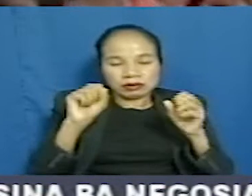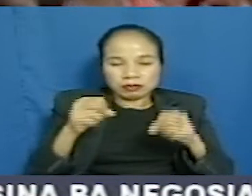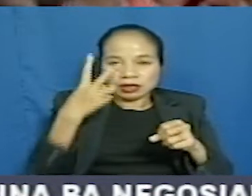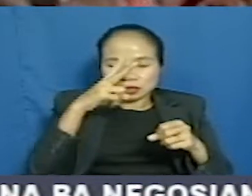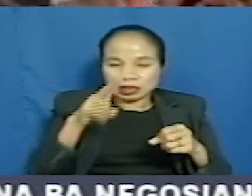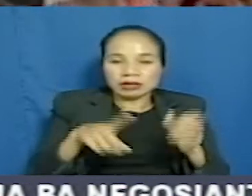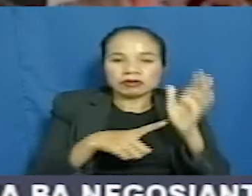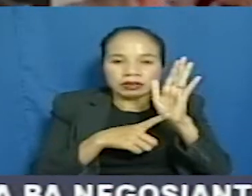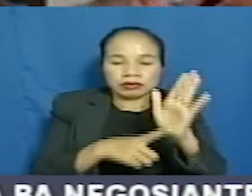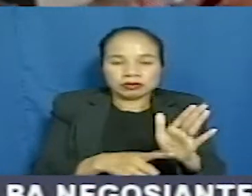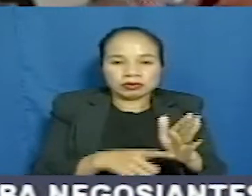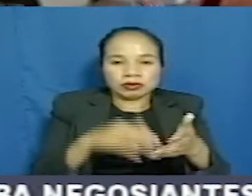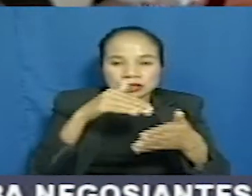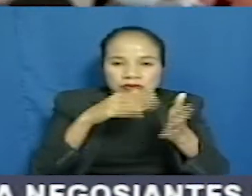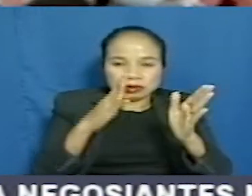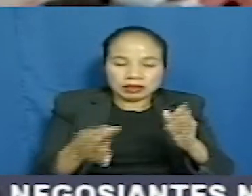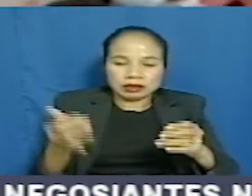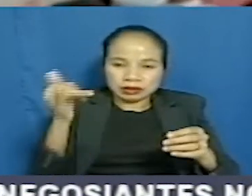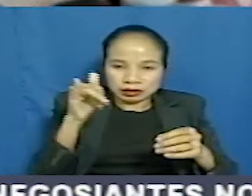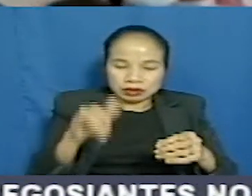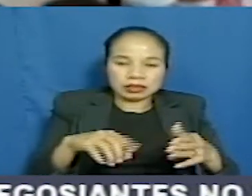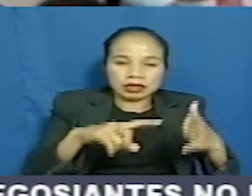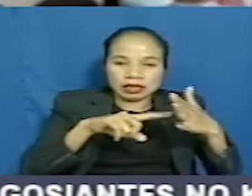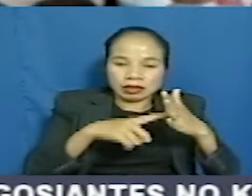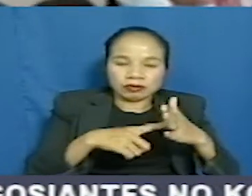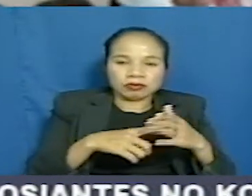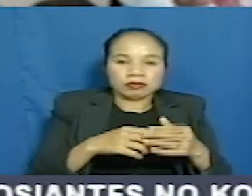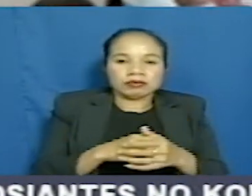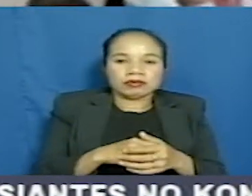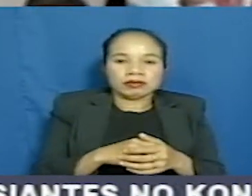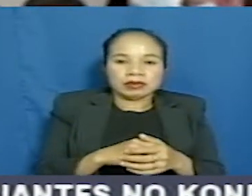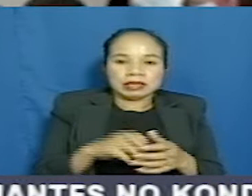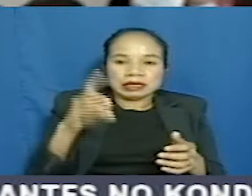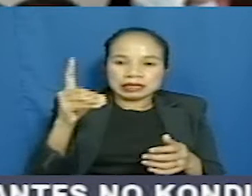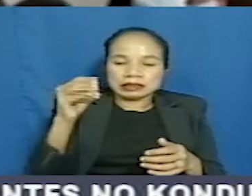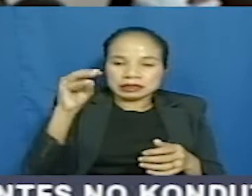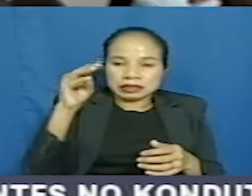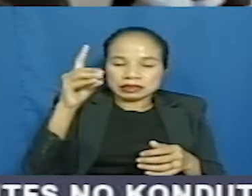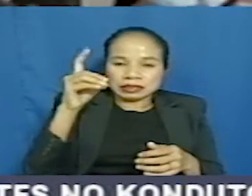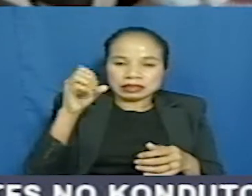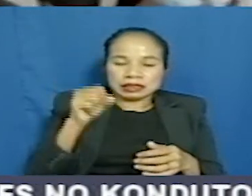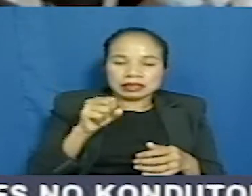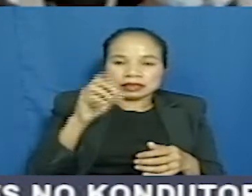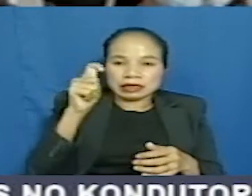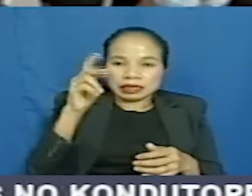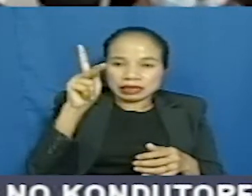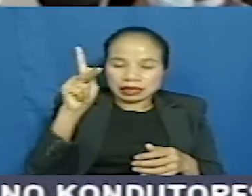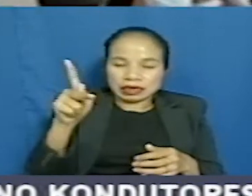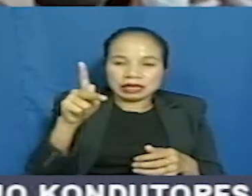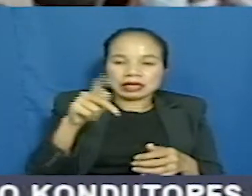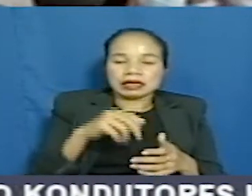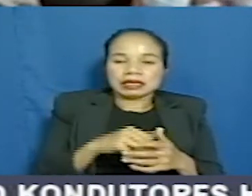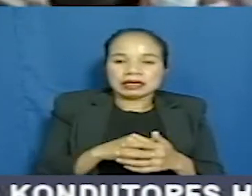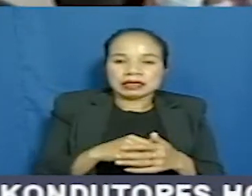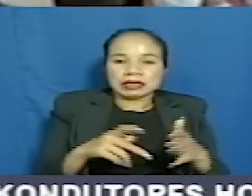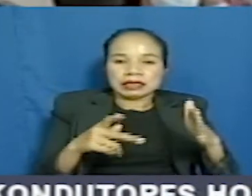bele aplica. Para estudante sira, né, bem, mas pré-escolar, mas to, e secundário geral, tanto, mas e a universidade, né, bele